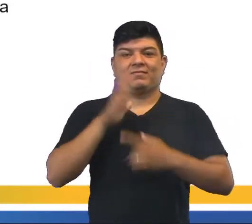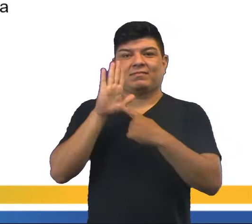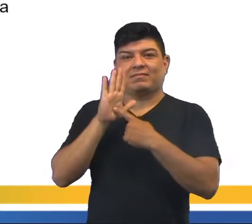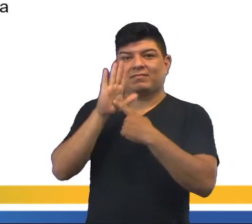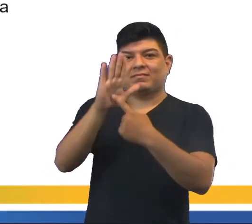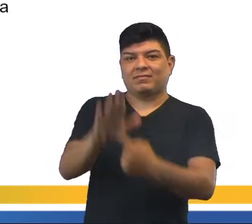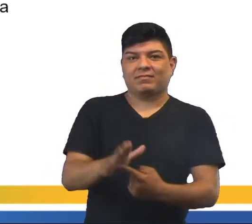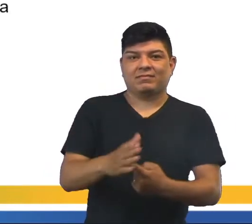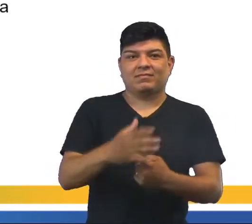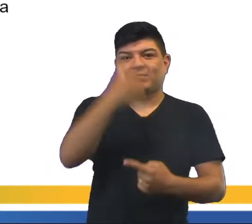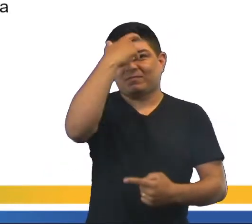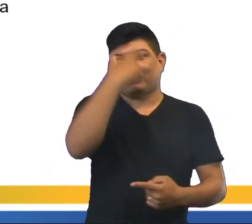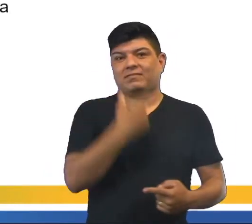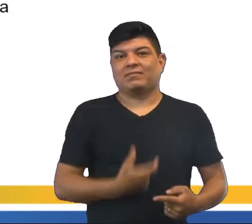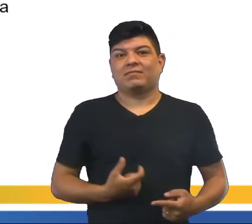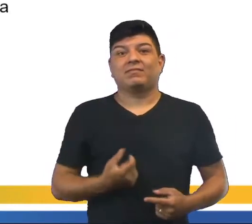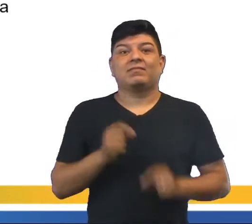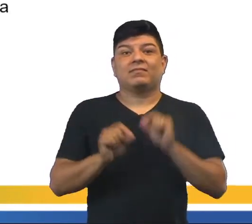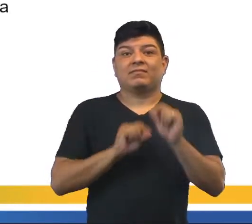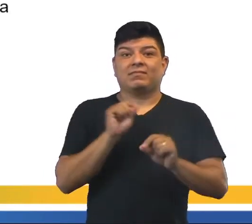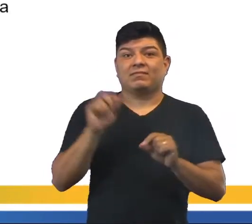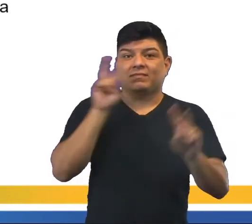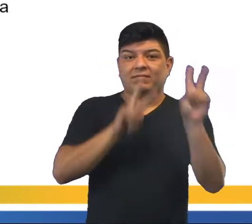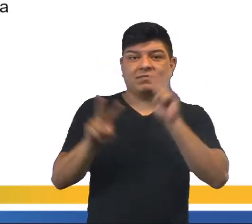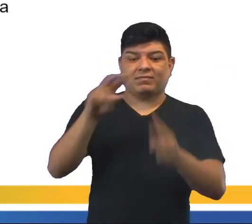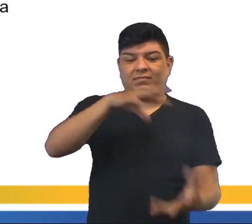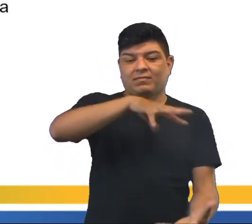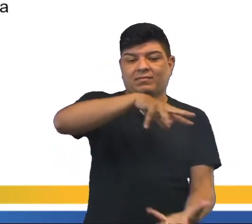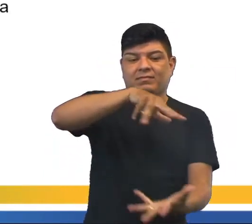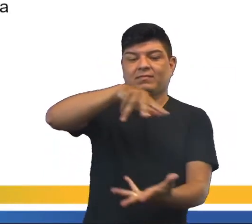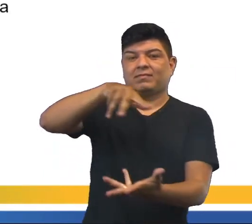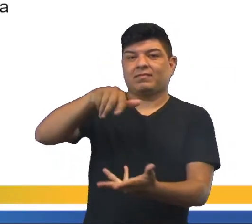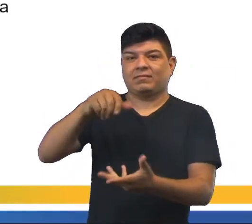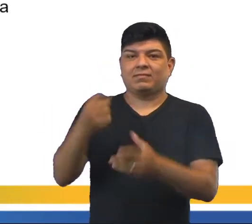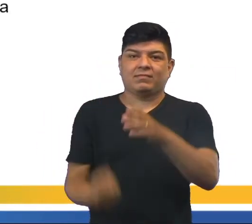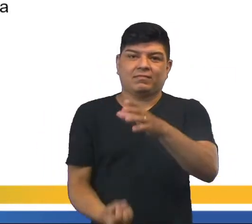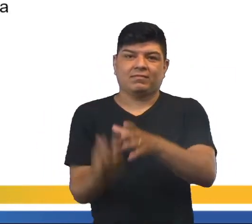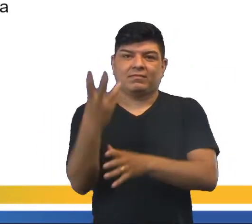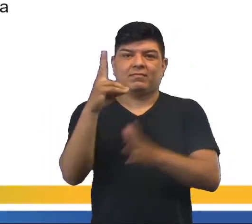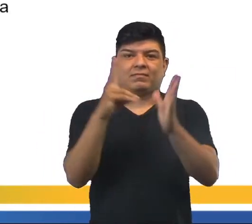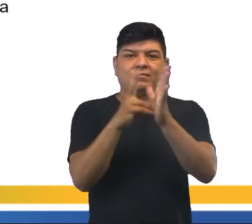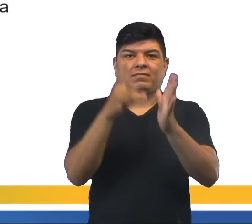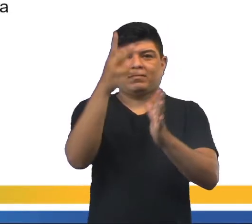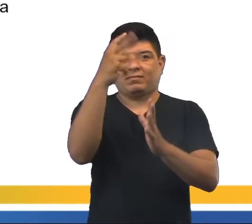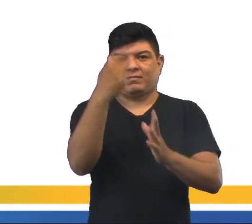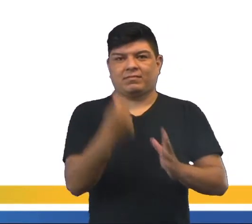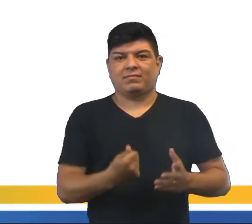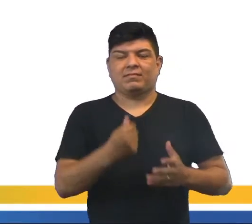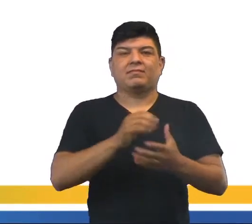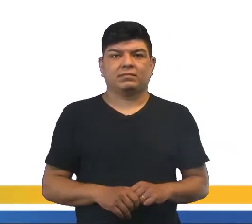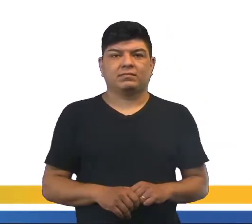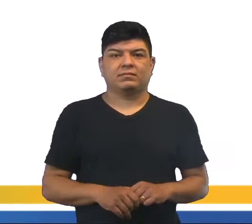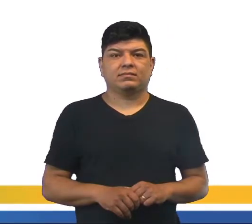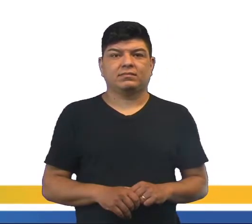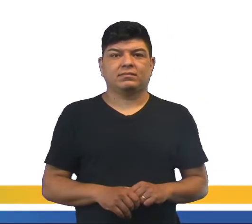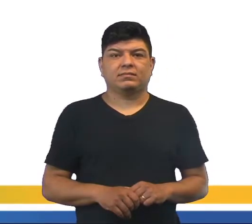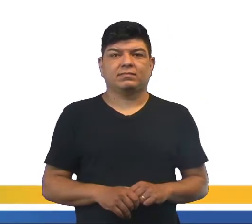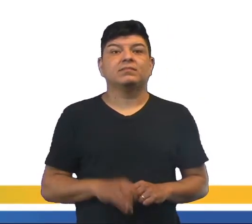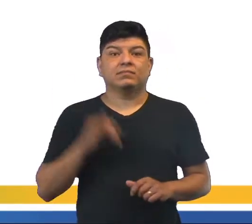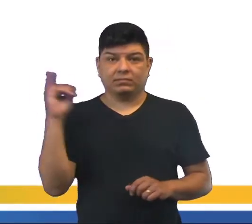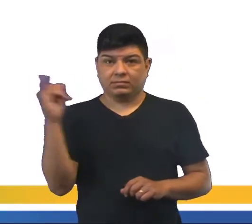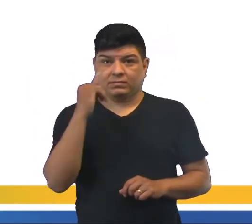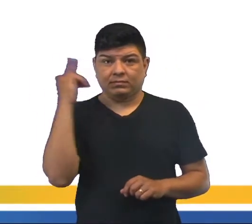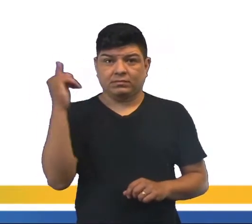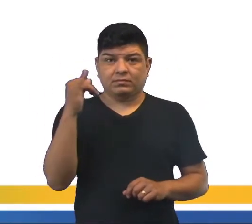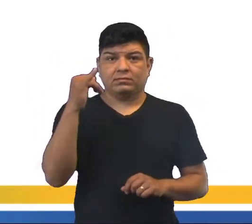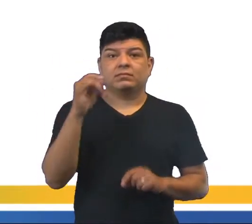um modo de ser, agir e ver o mundo de matrizes indígenas e africanas, né? É